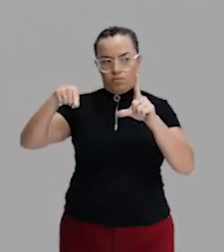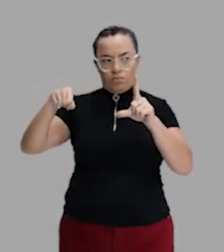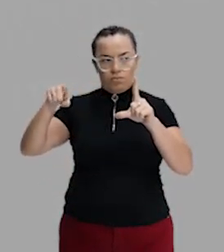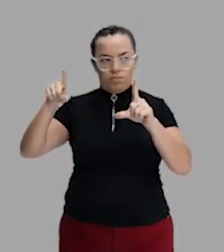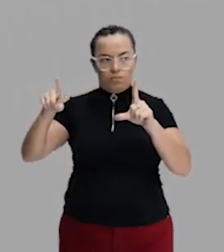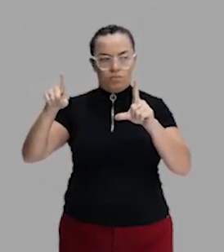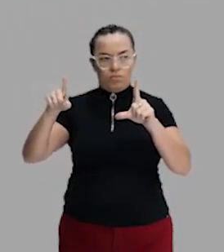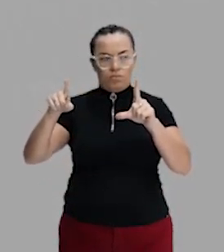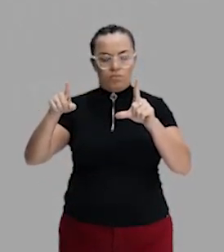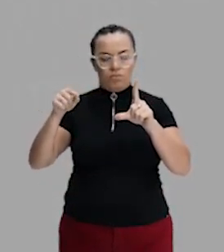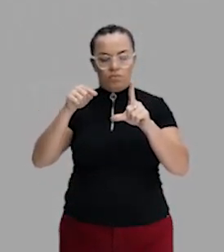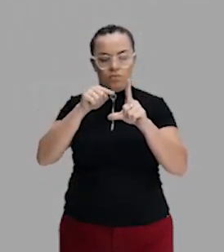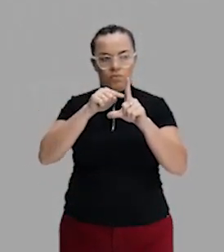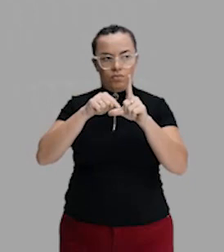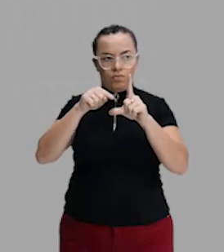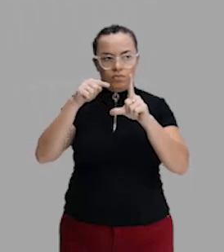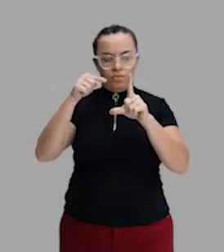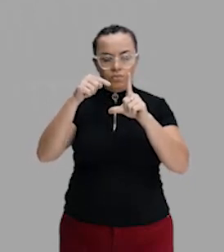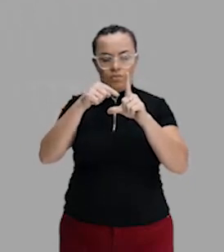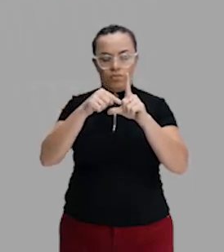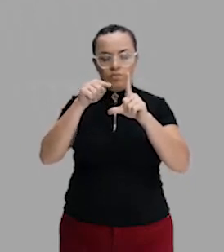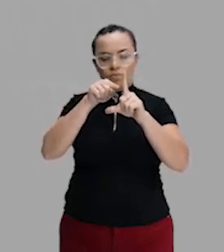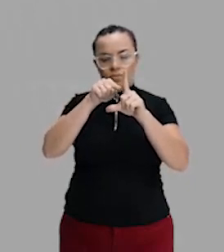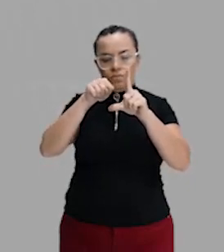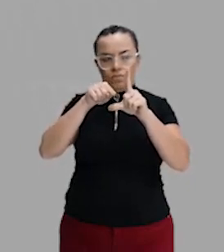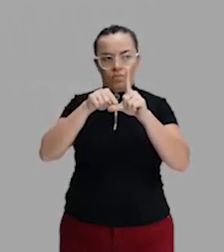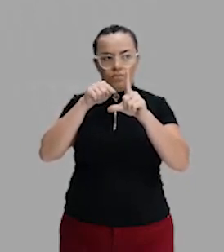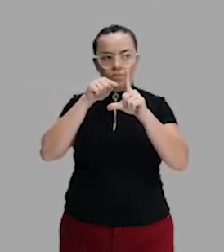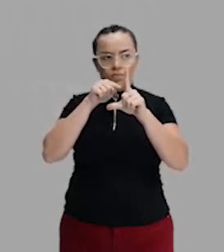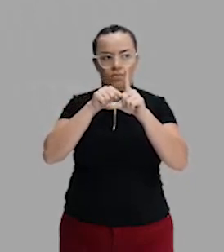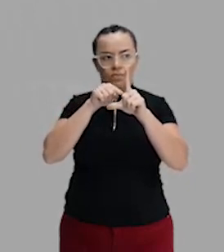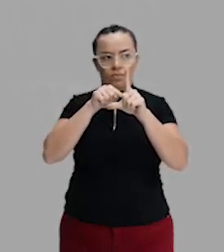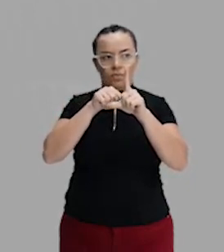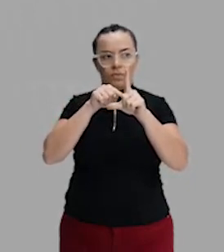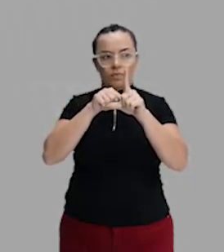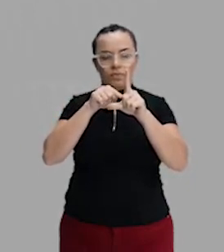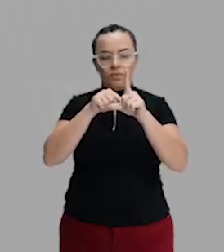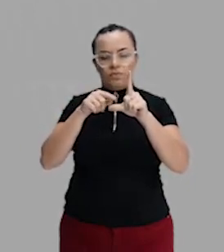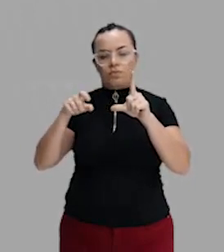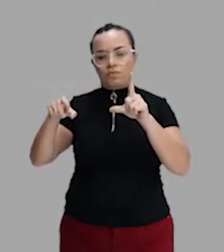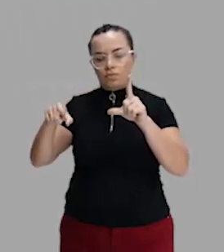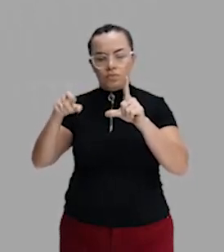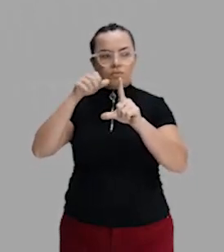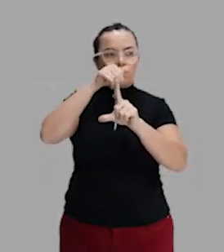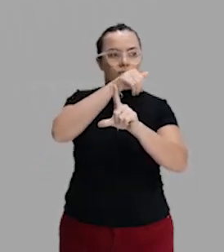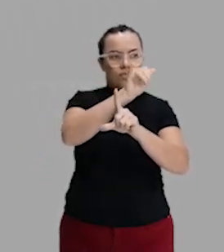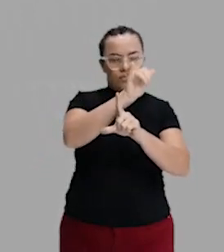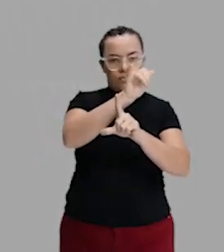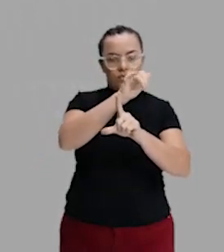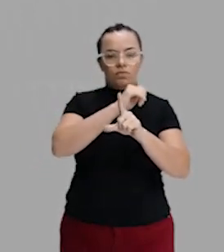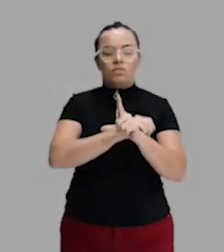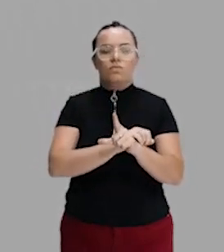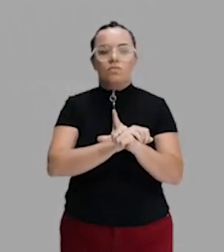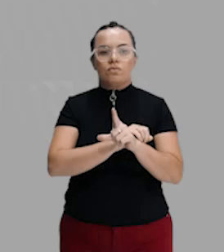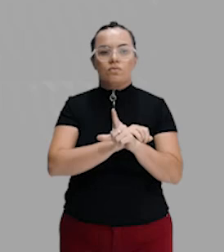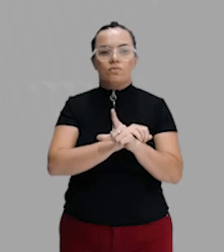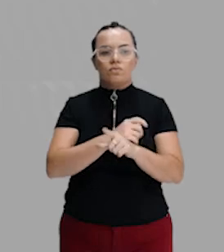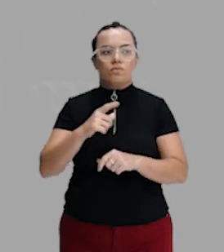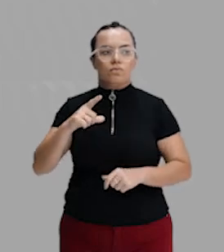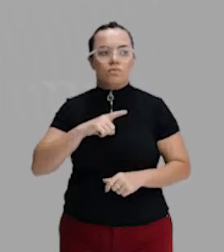vértice vai estar aqui. Tá? Então, turma, o que acontece? Você vai ter como o